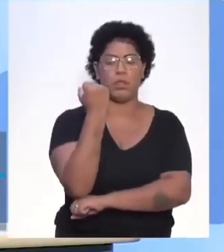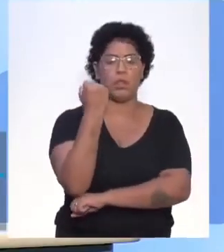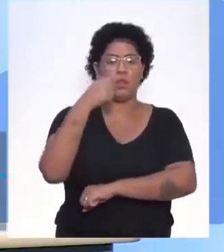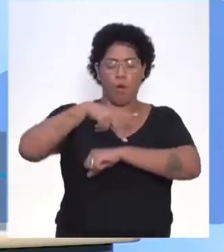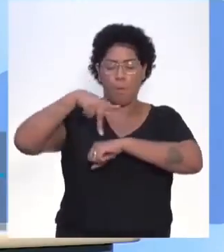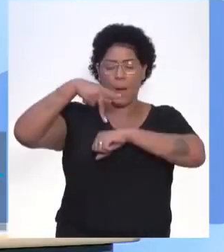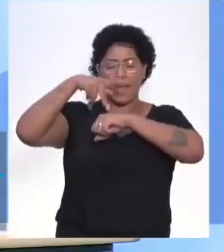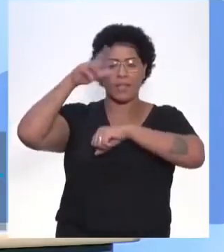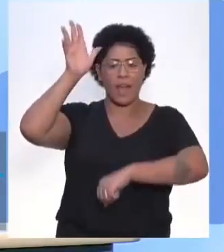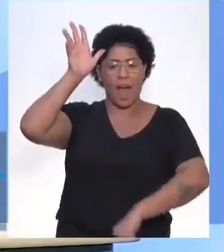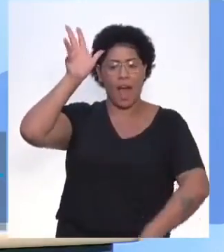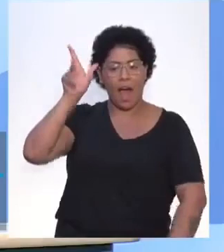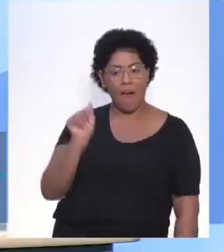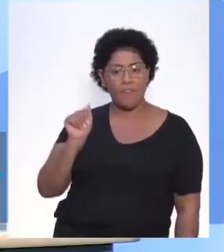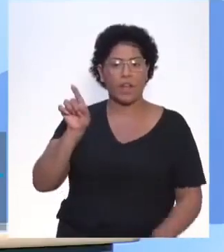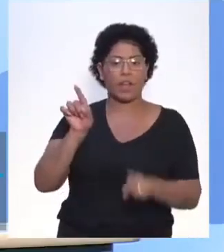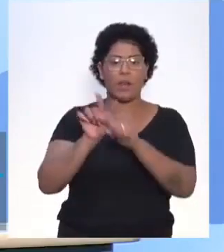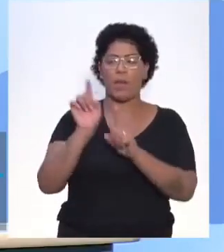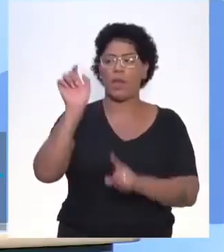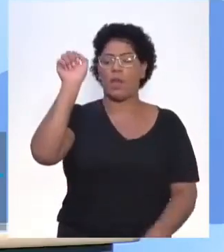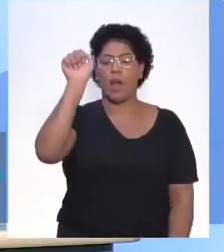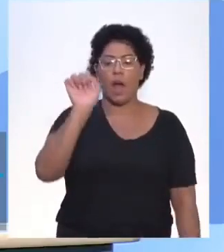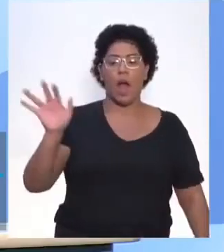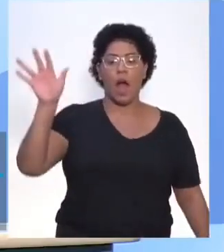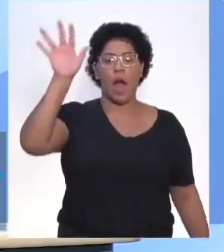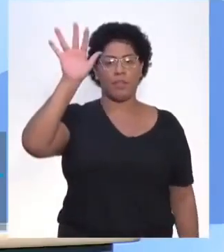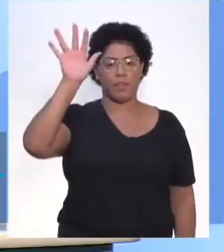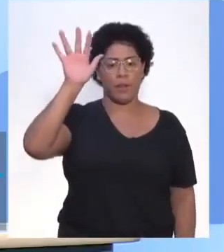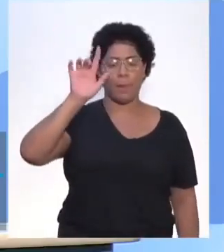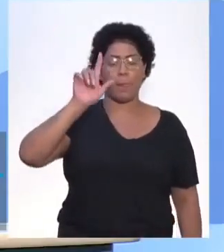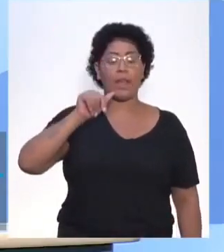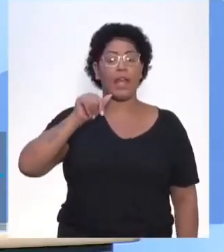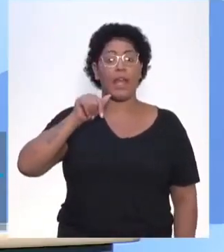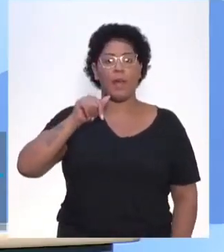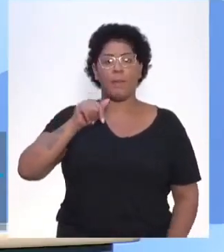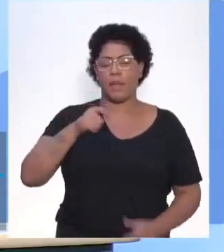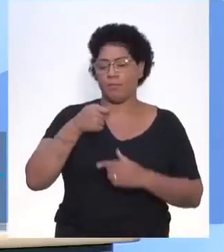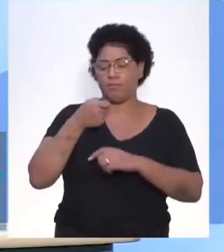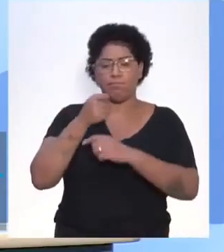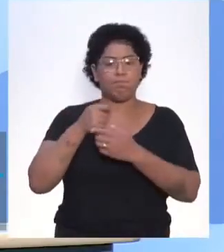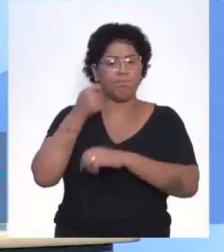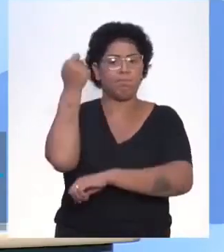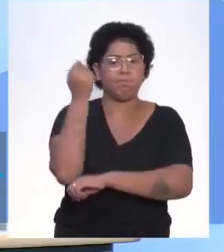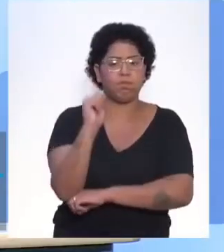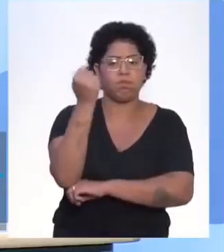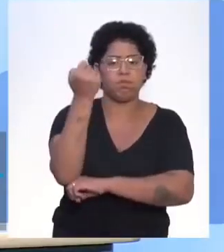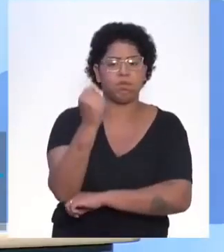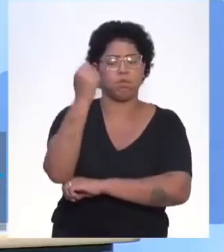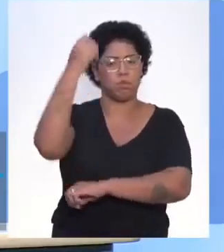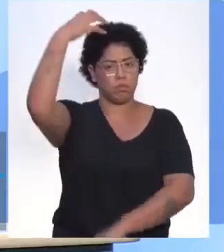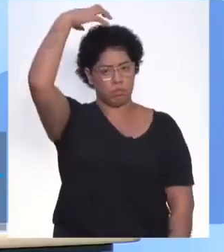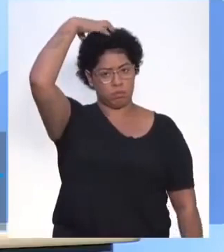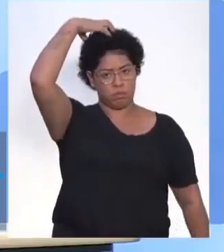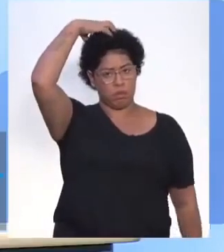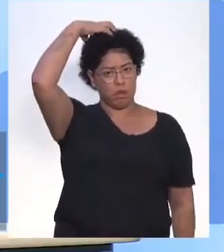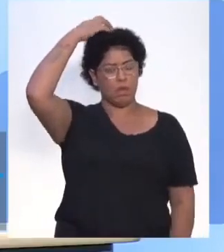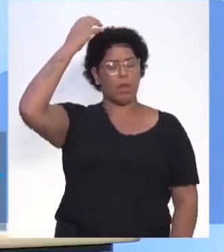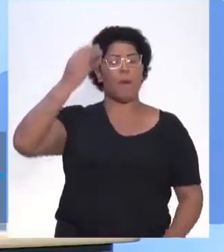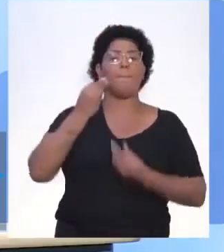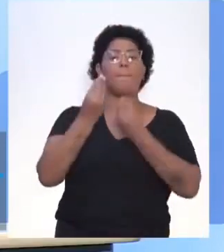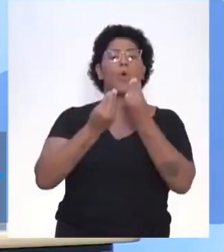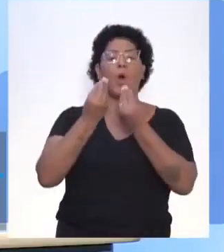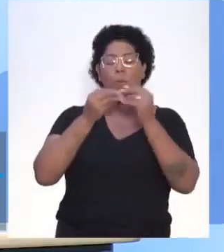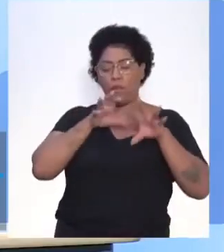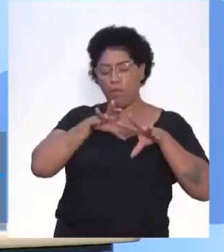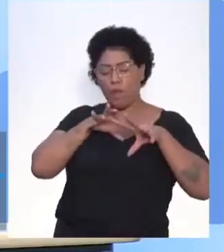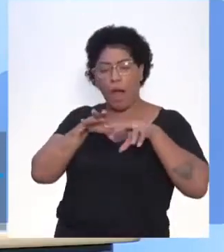África e da Ásia fizeram aí em relação ao imperialismo das potências europeias, o domínio dessas potências